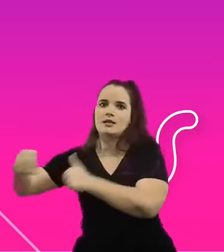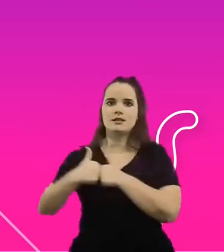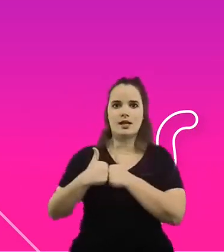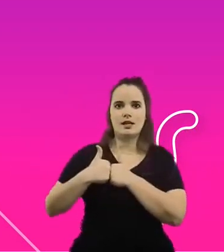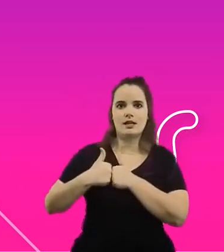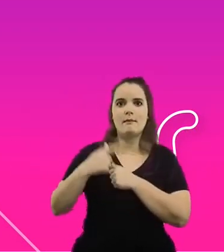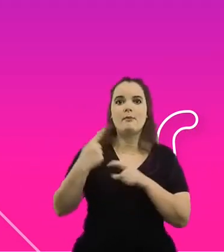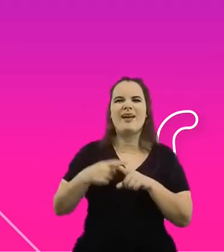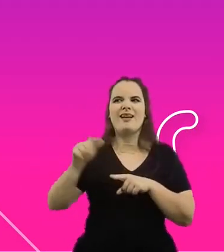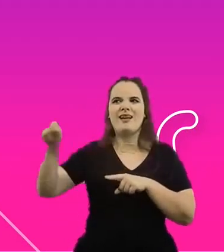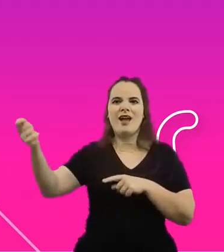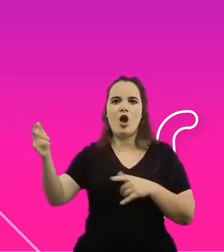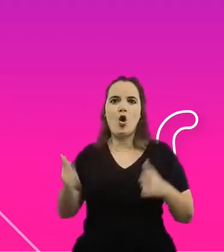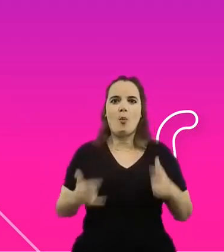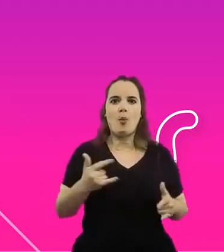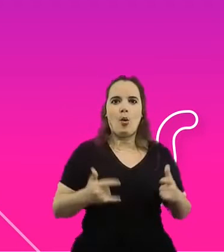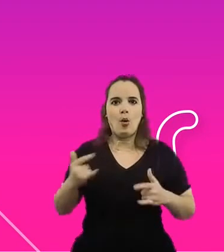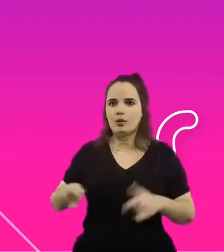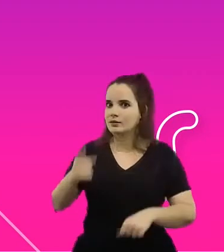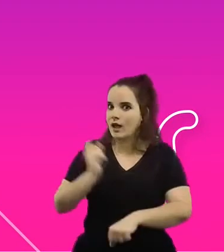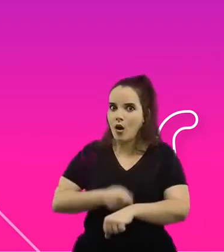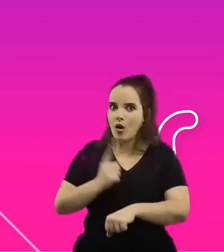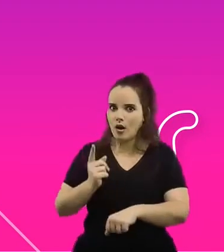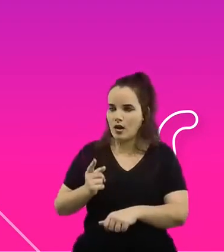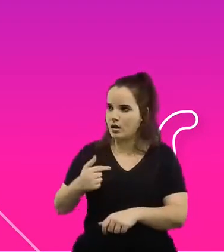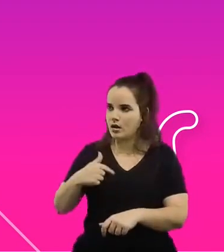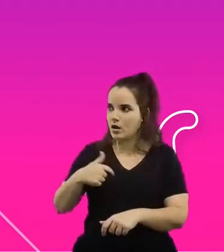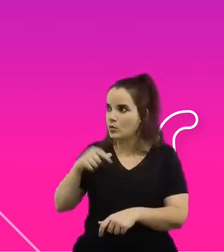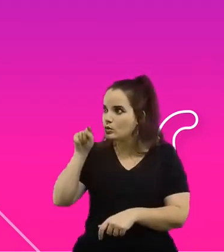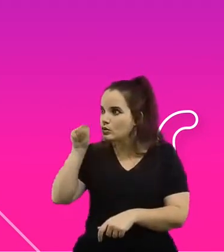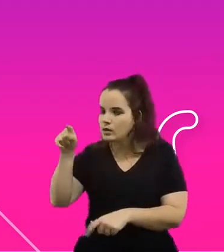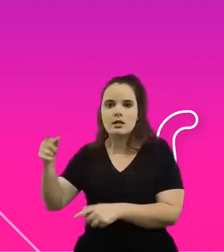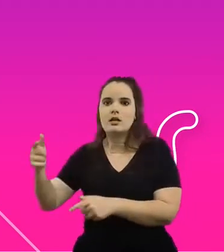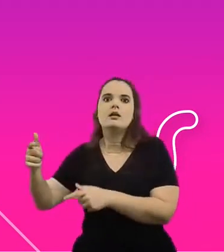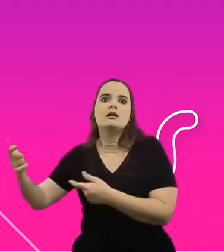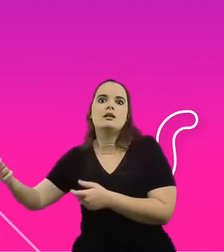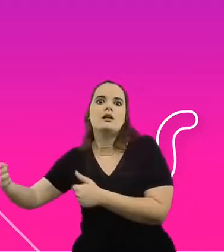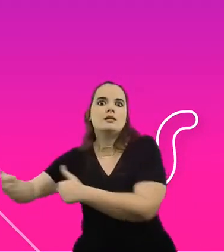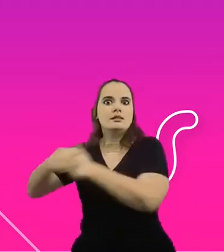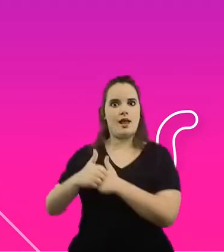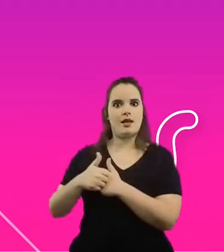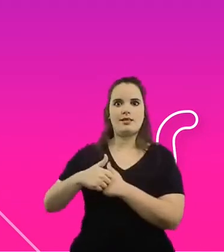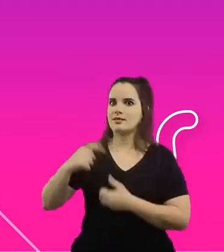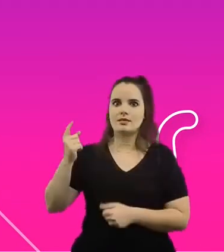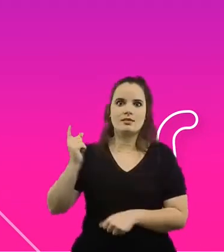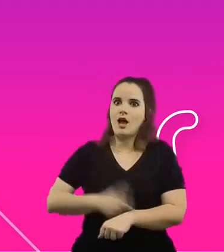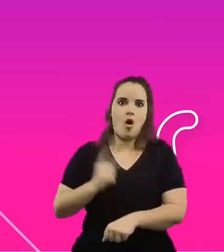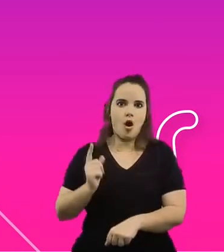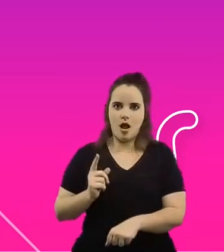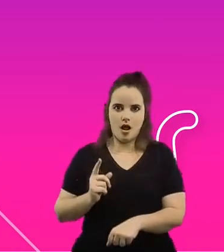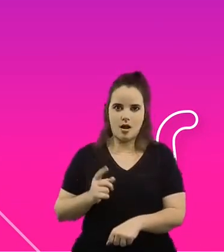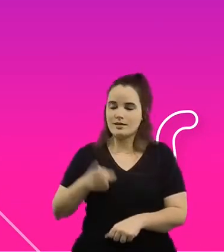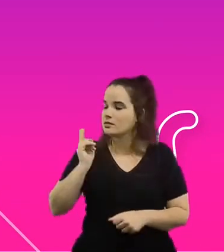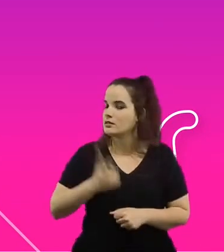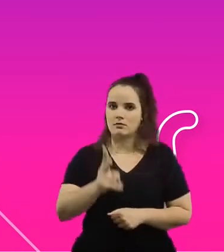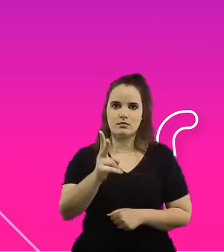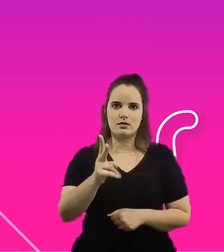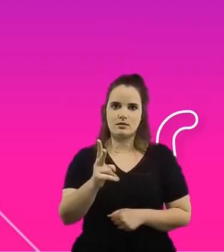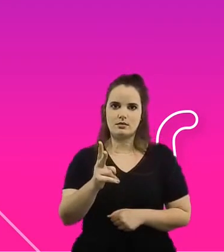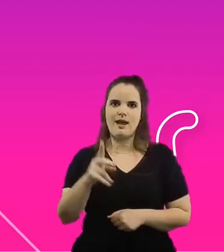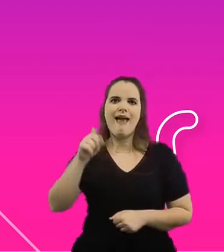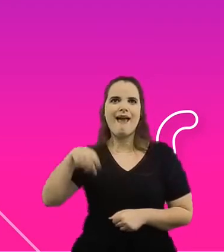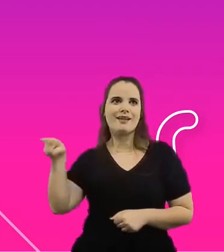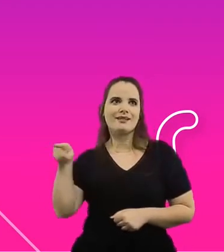mundo que estava seguindo aquele banco e todo mundo era seguido de volta por essa outra página